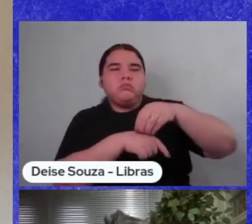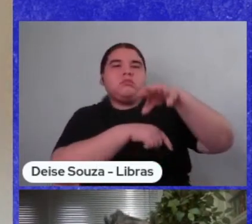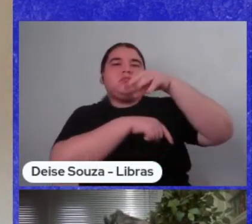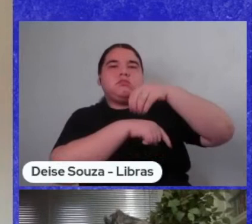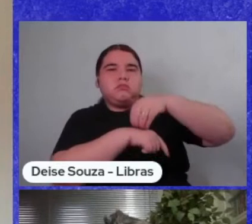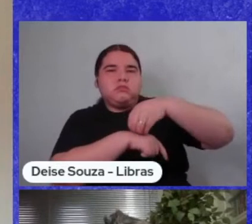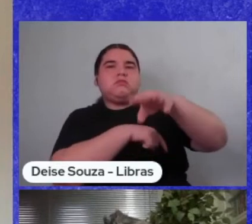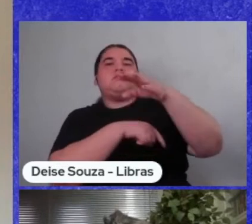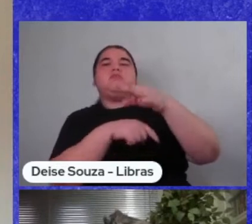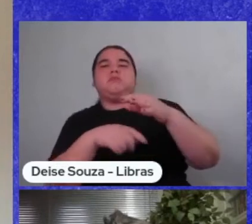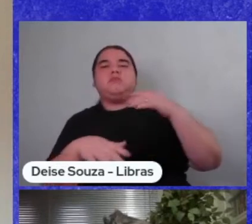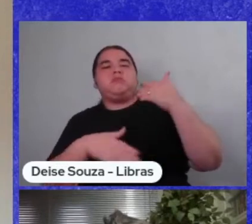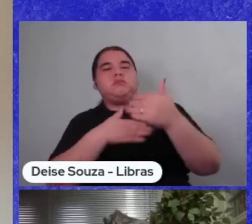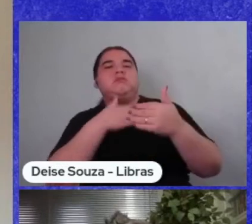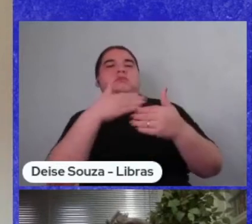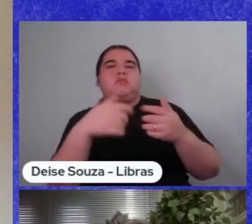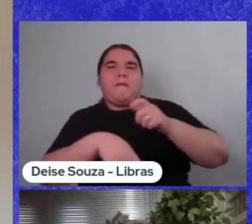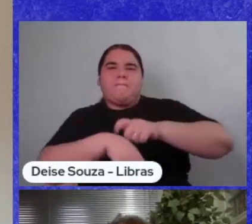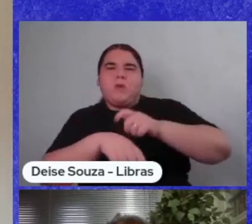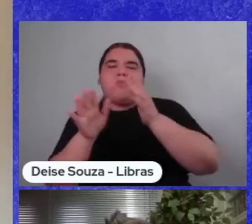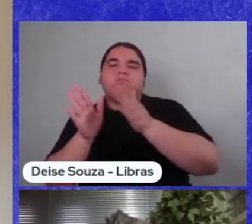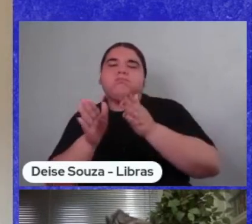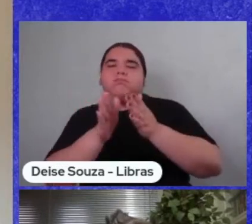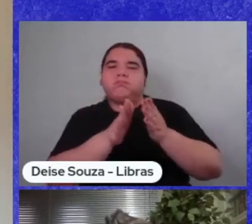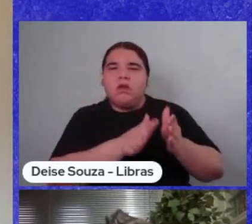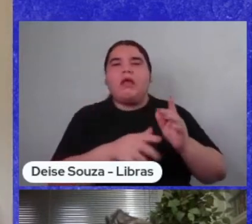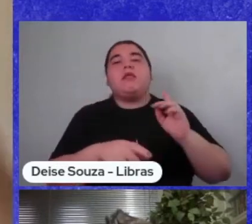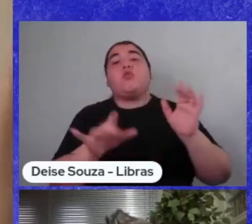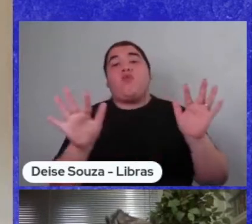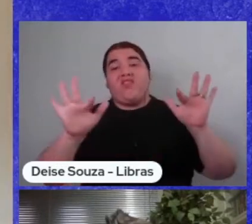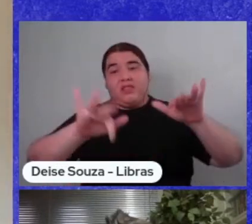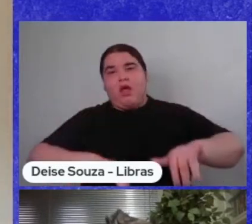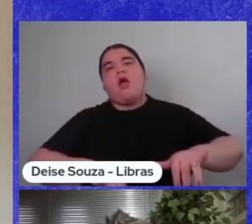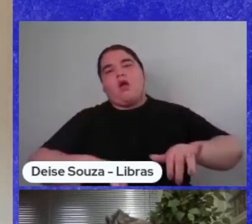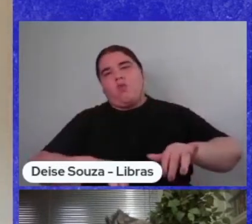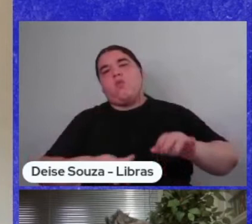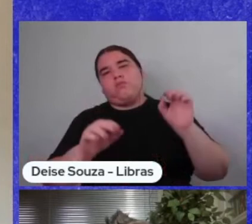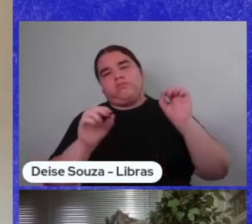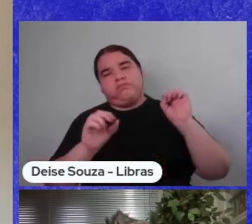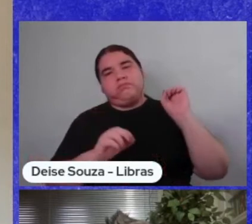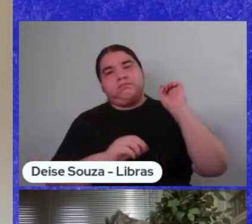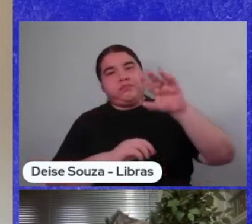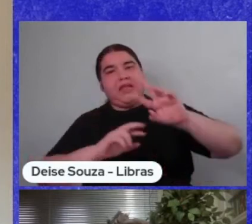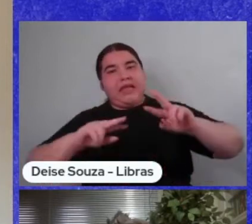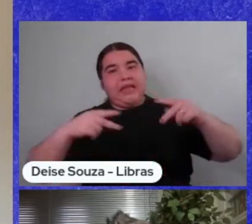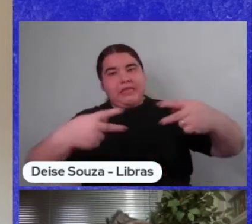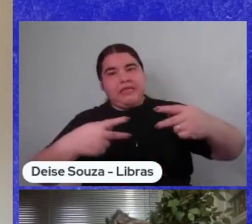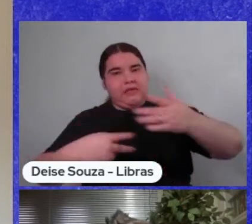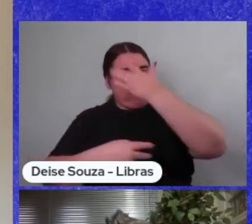é criar um link com todos eles juntos, para você conseguir assistir completo assim